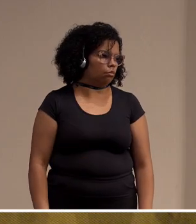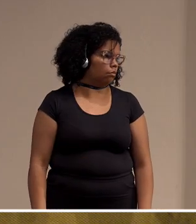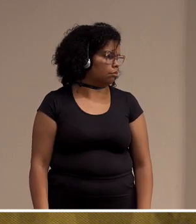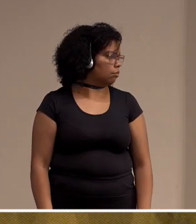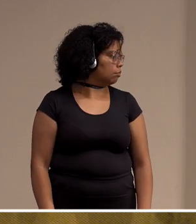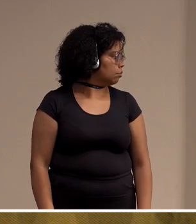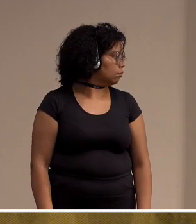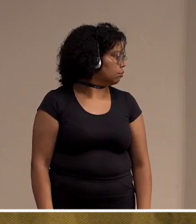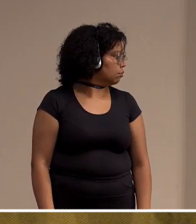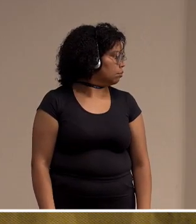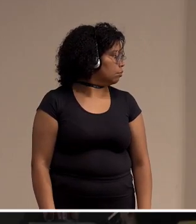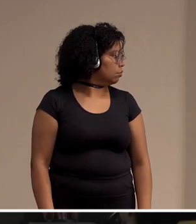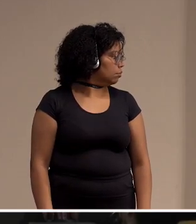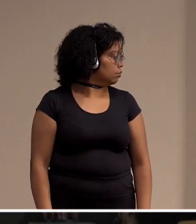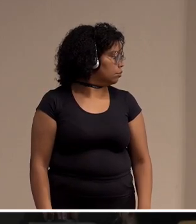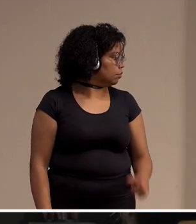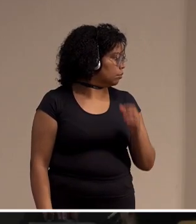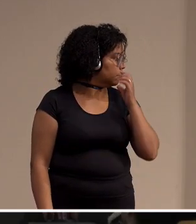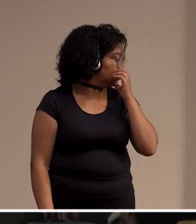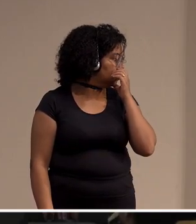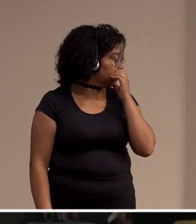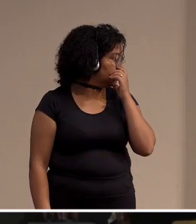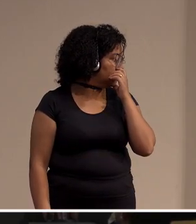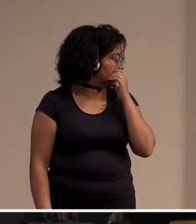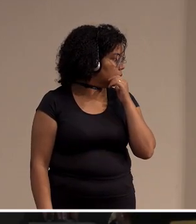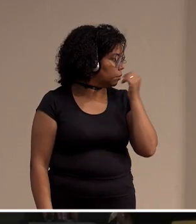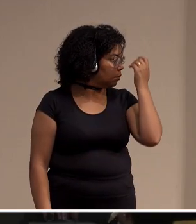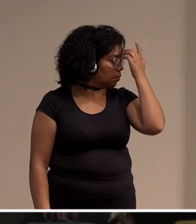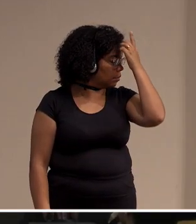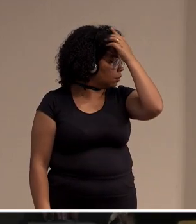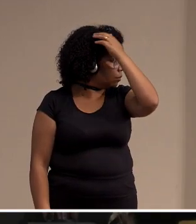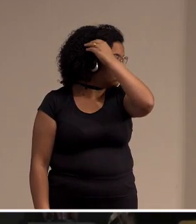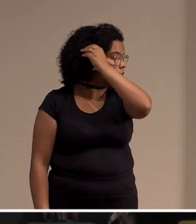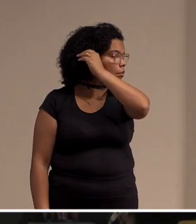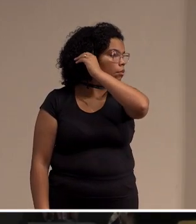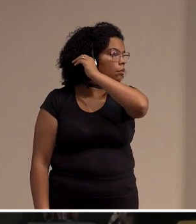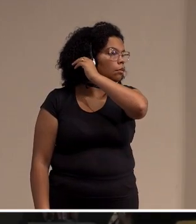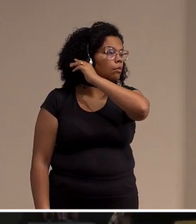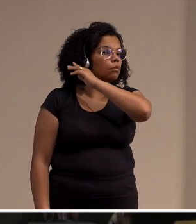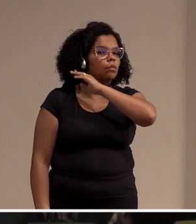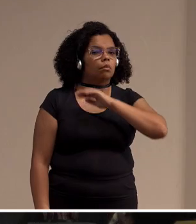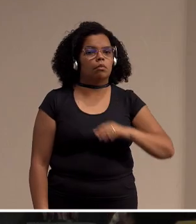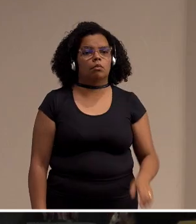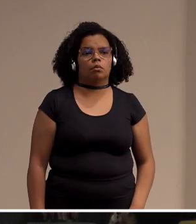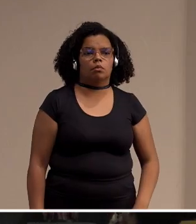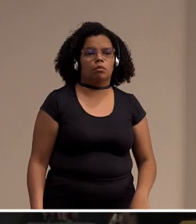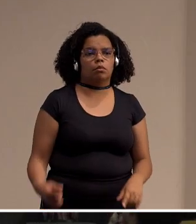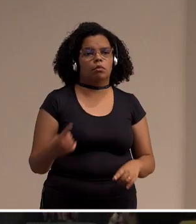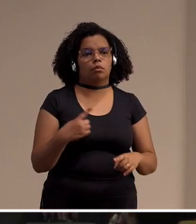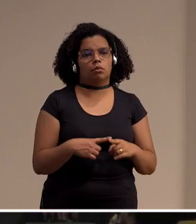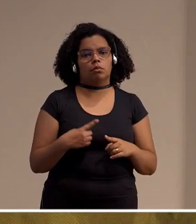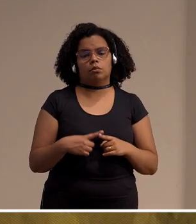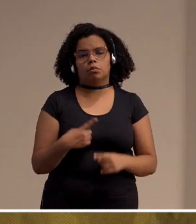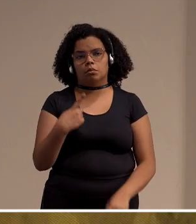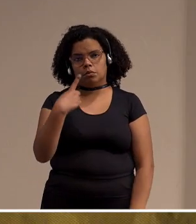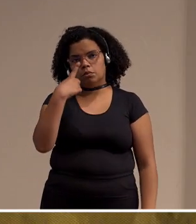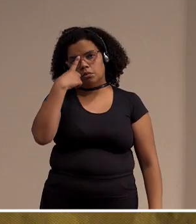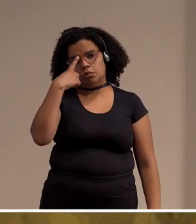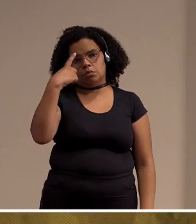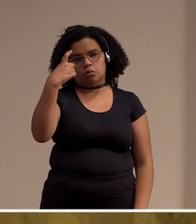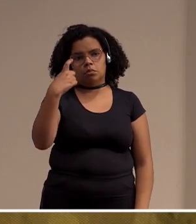Uma régua muito alta. Sim, sim, porque ele inventou um arquetipo de escritor argentino que muita